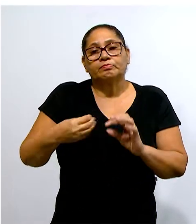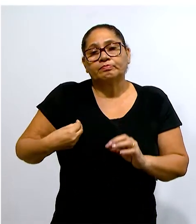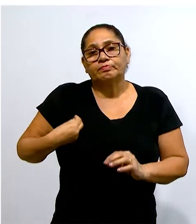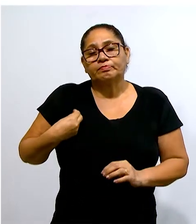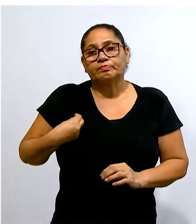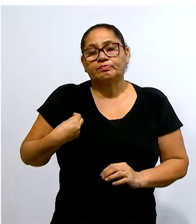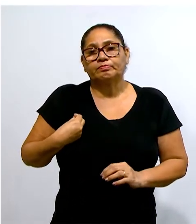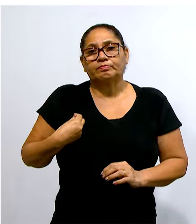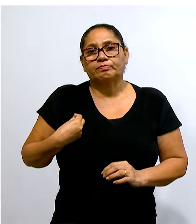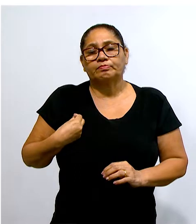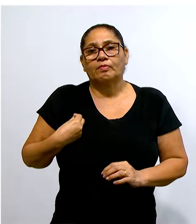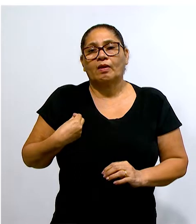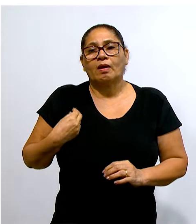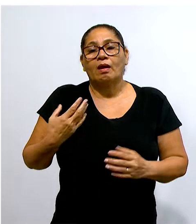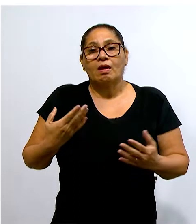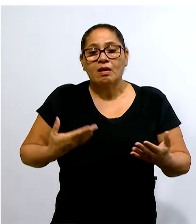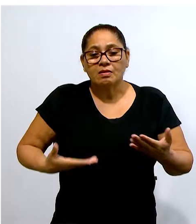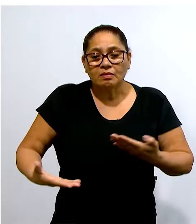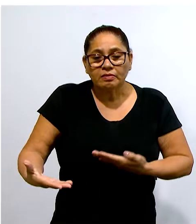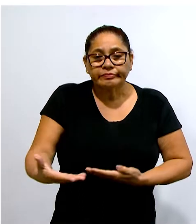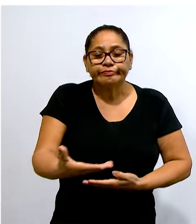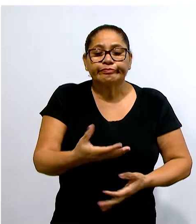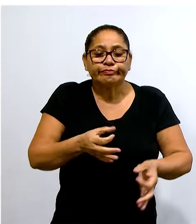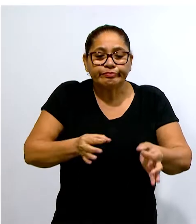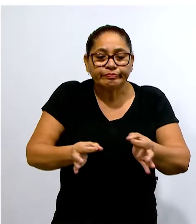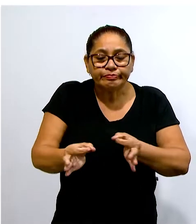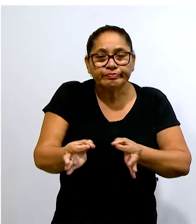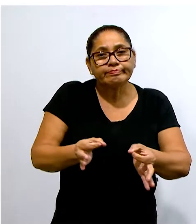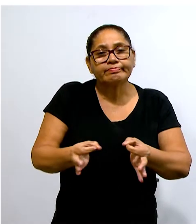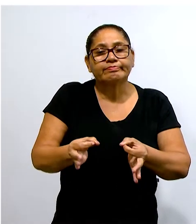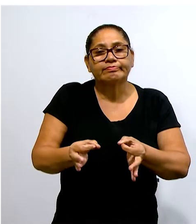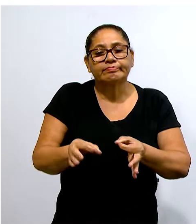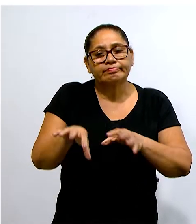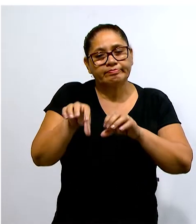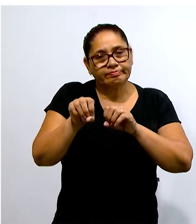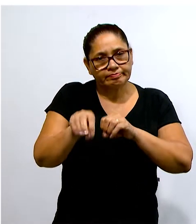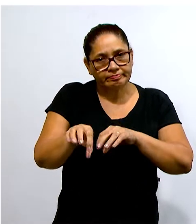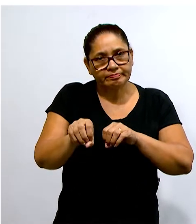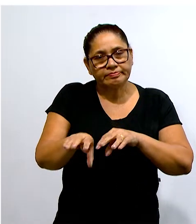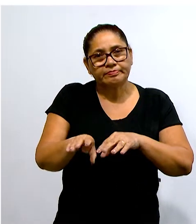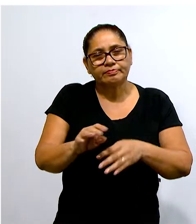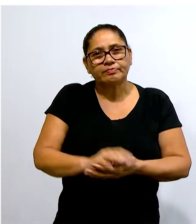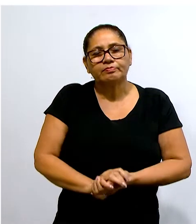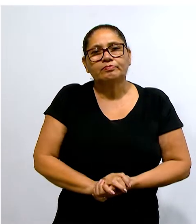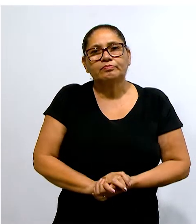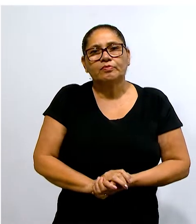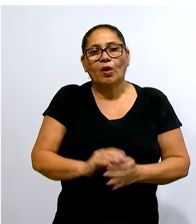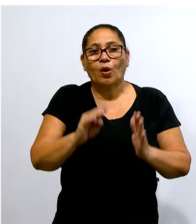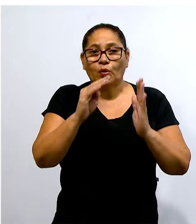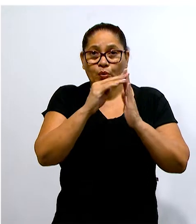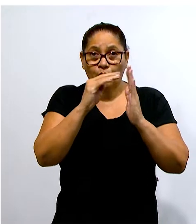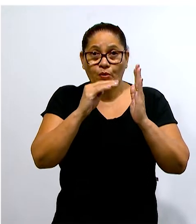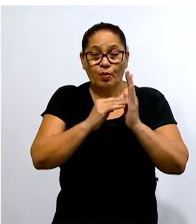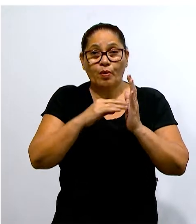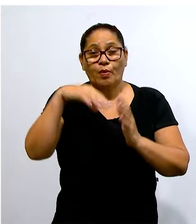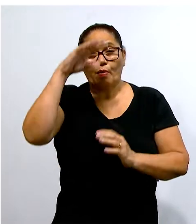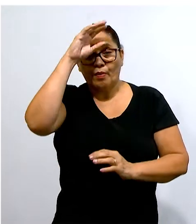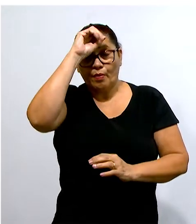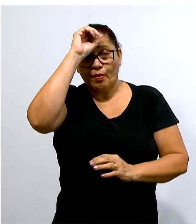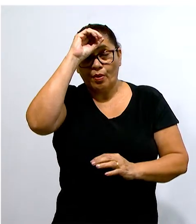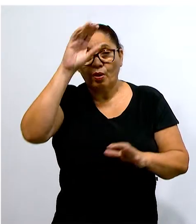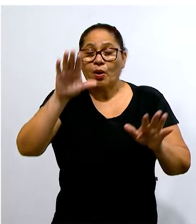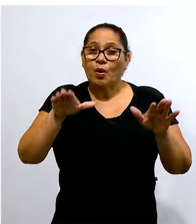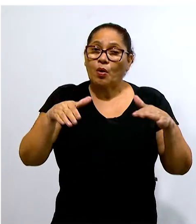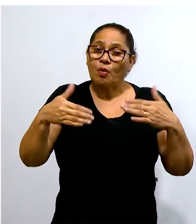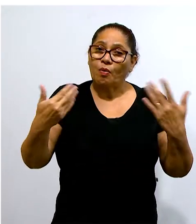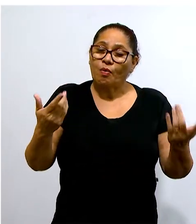Isso é um elemento diferenciador para a nossa organização do nosso ensino. Os conteúdos de aprendizagem, a qual eu